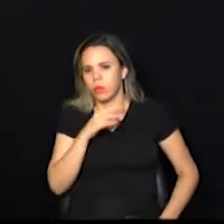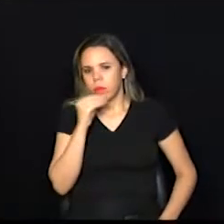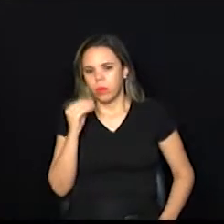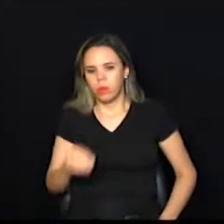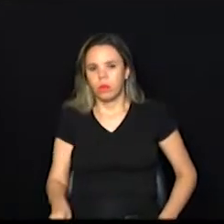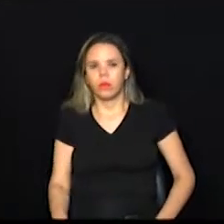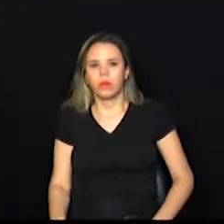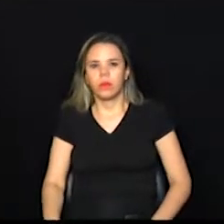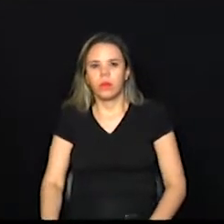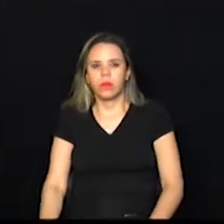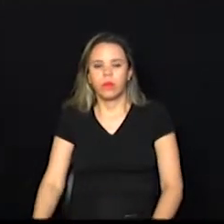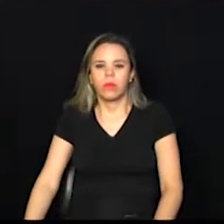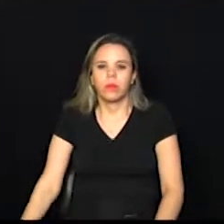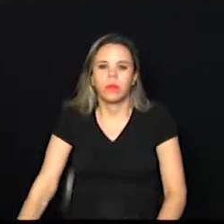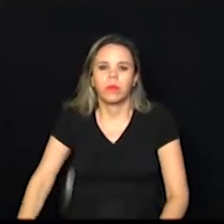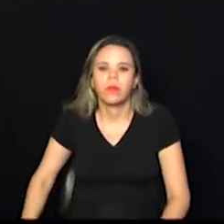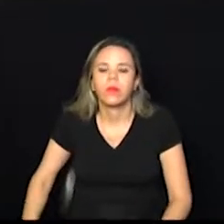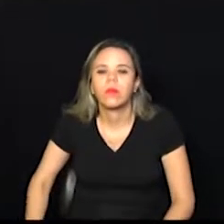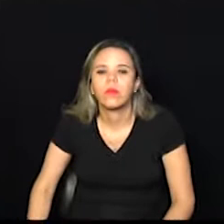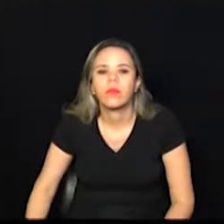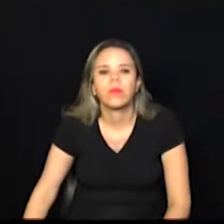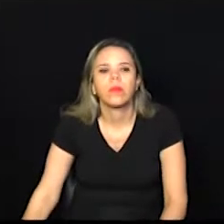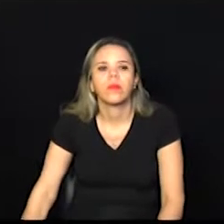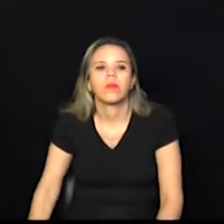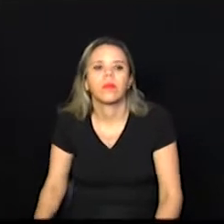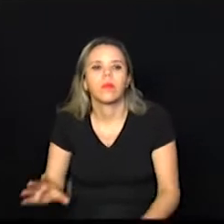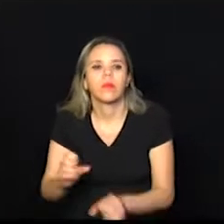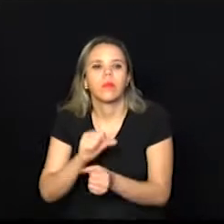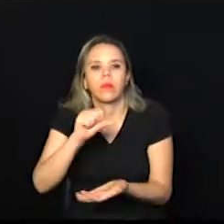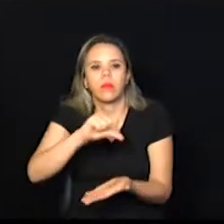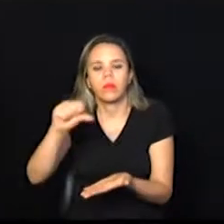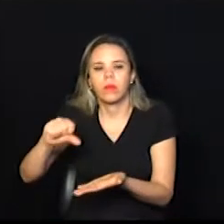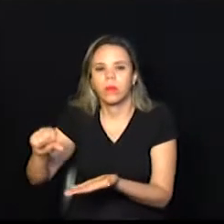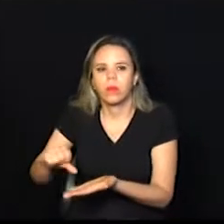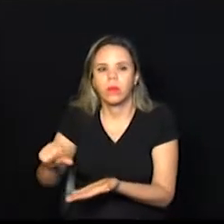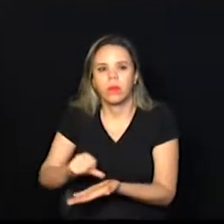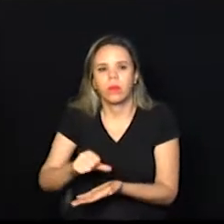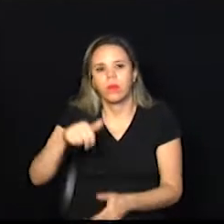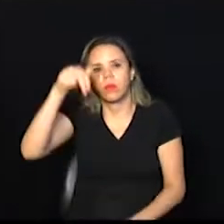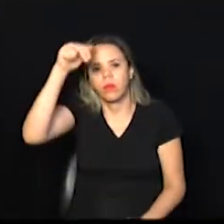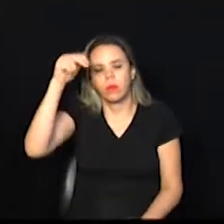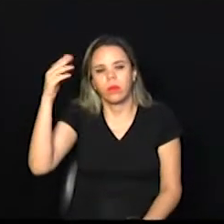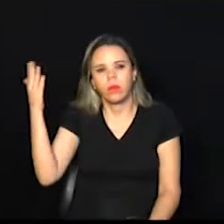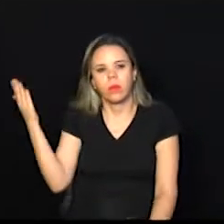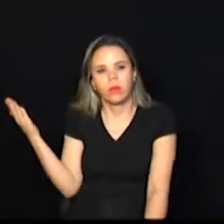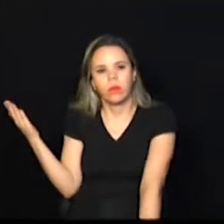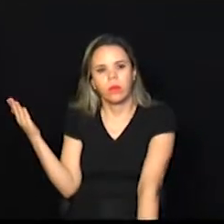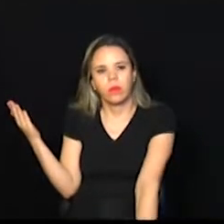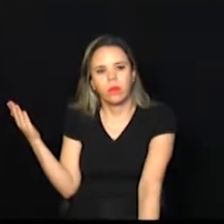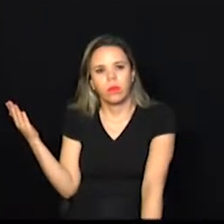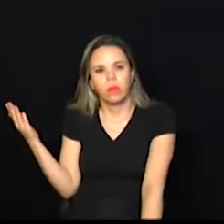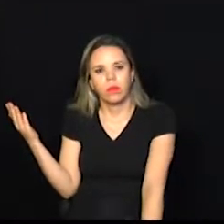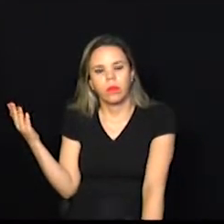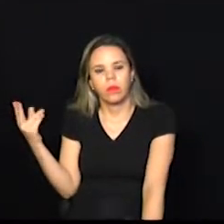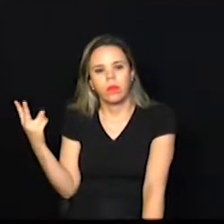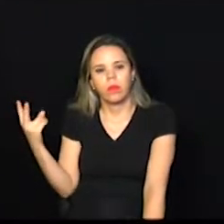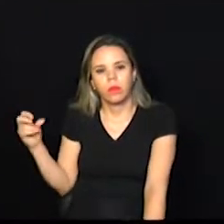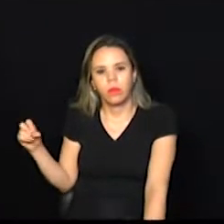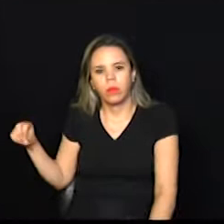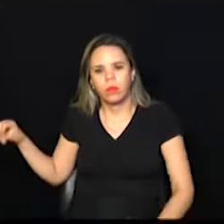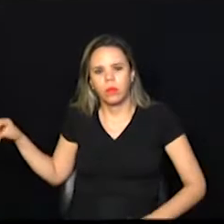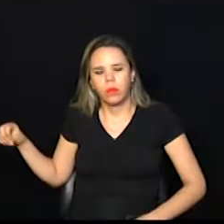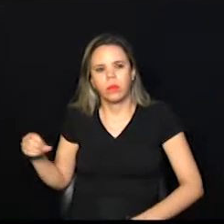adolescentes. Aí tem um recorte sobre região, tá? A região norte, em 2029, em